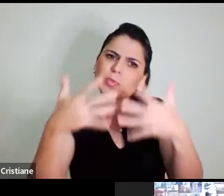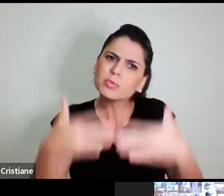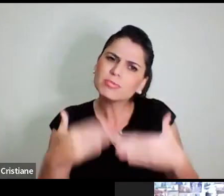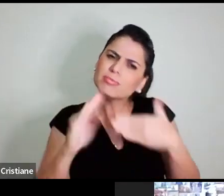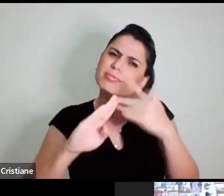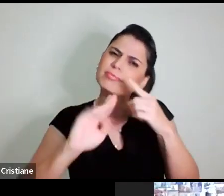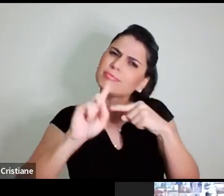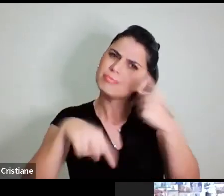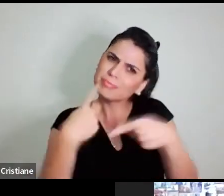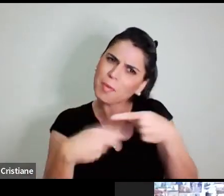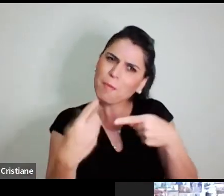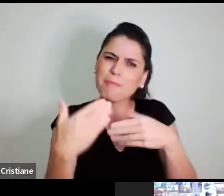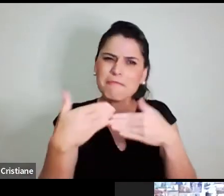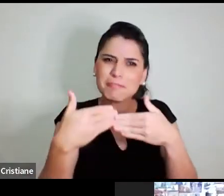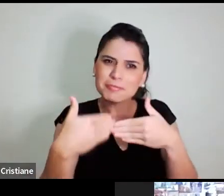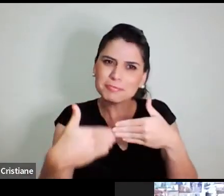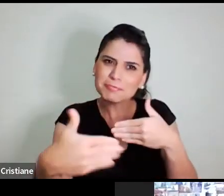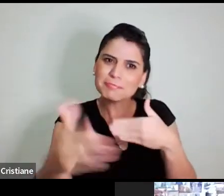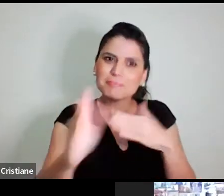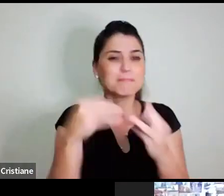hoje, por exemplo, como que está, Nazaré?